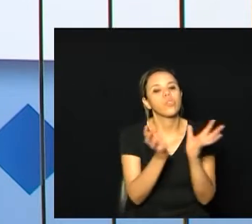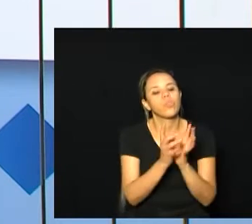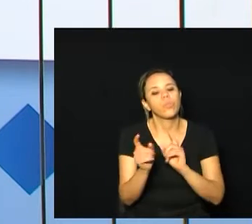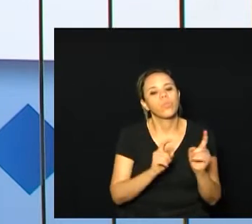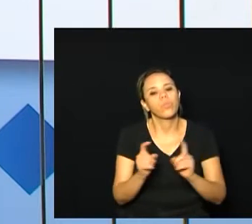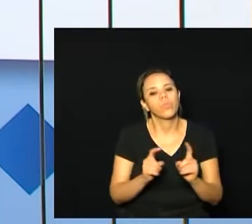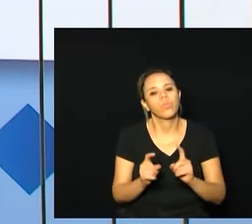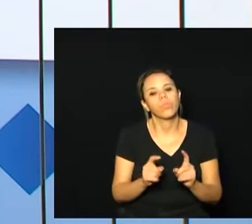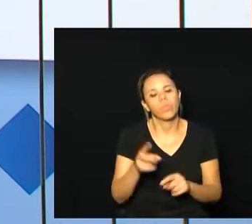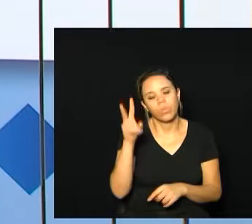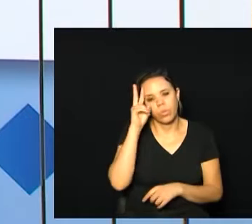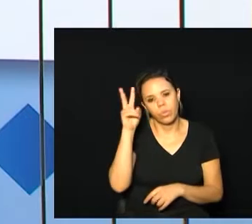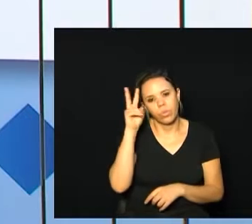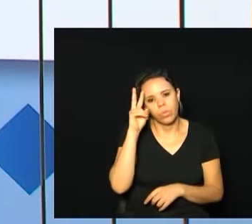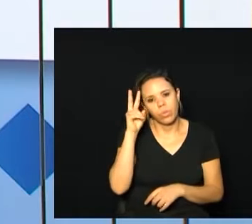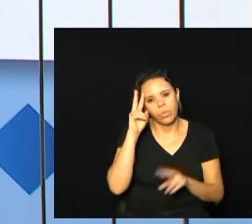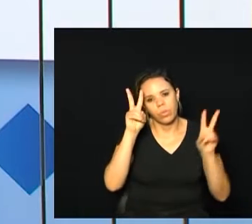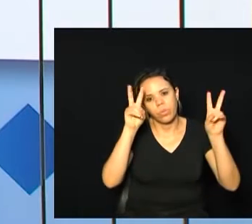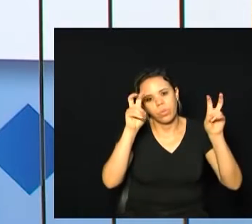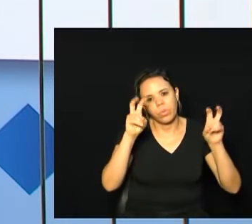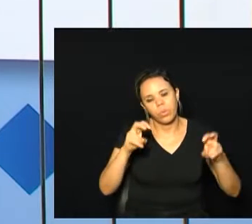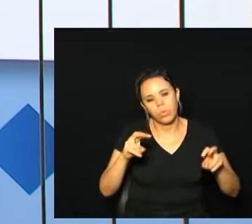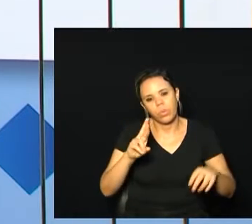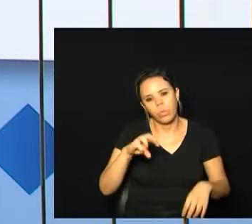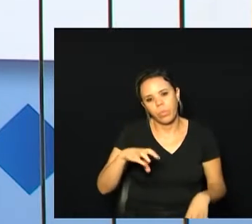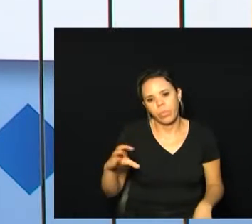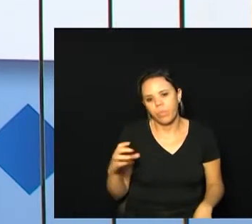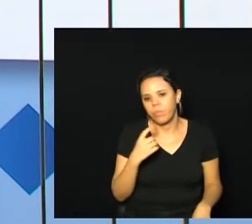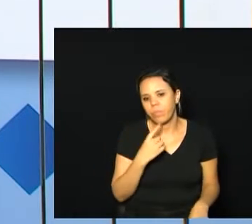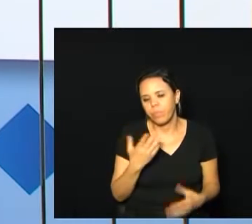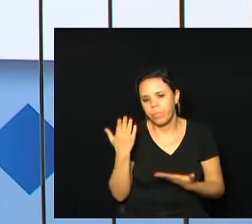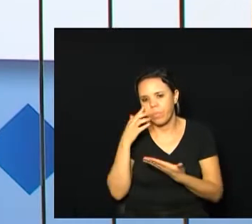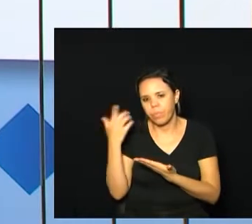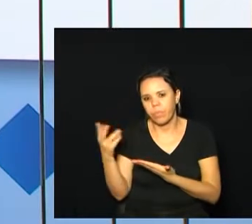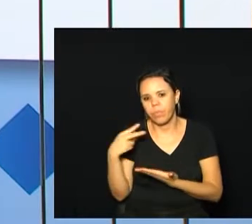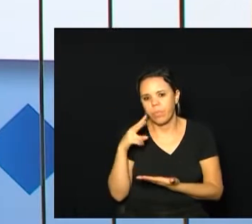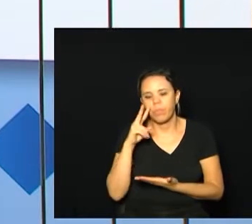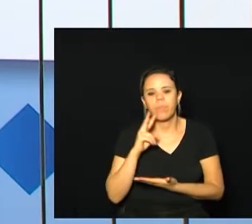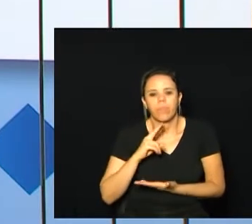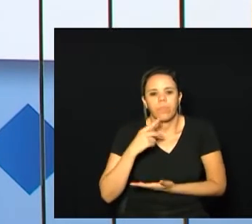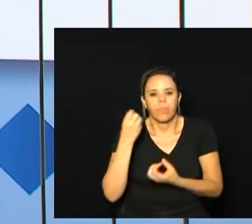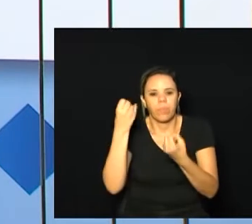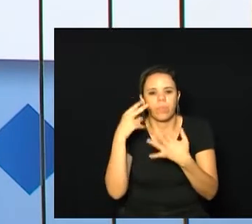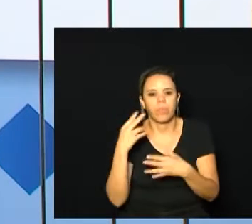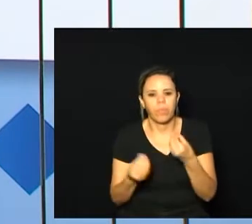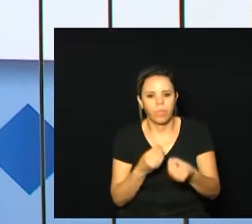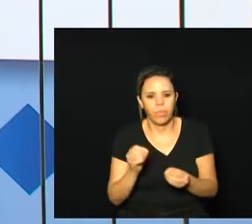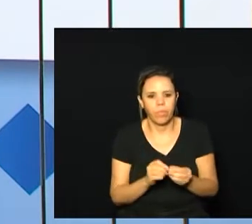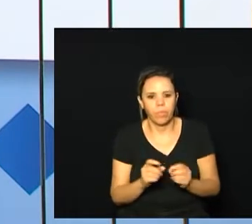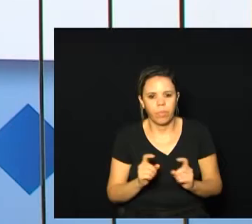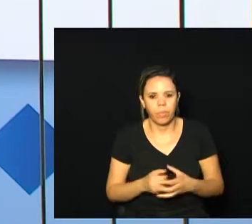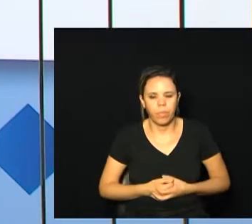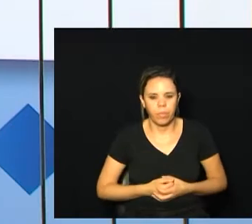se reuniu nesta segunda-feira foi a de assuntos da região metropolitana. A Viviane Novaes é quem conta como foi essa